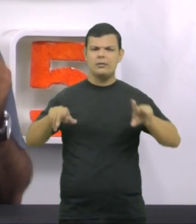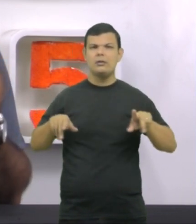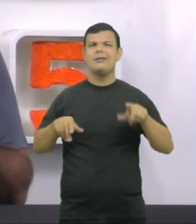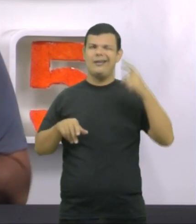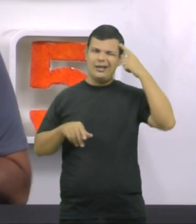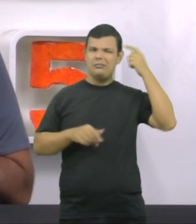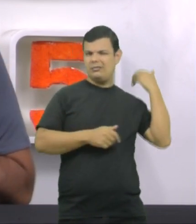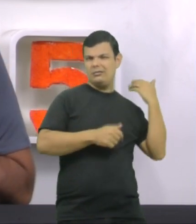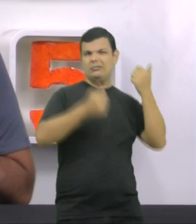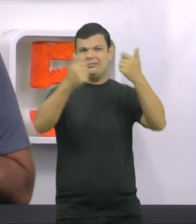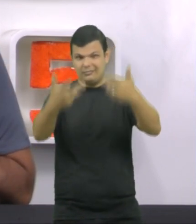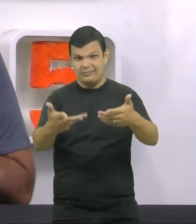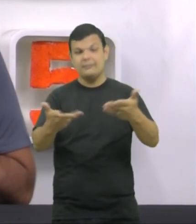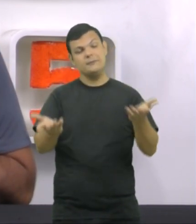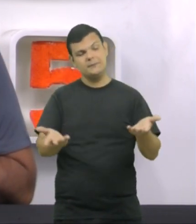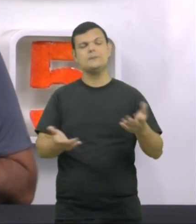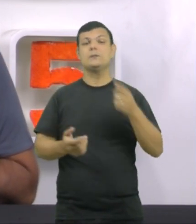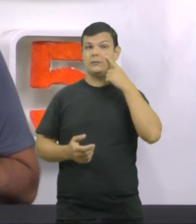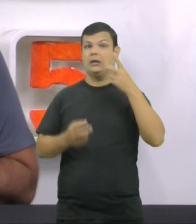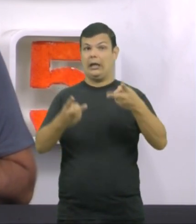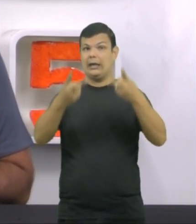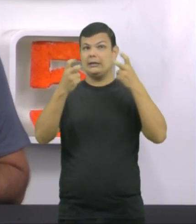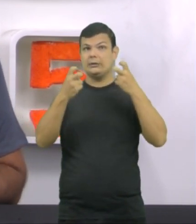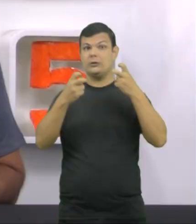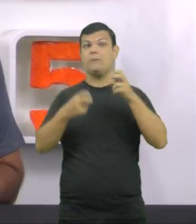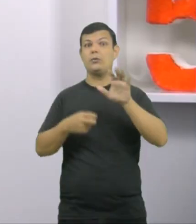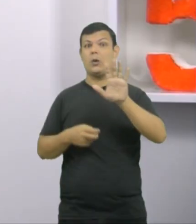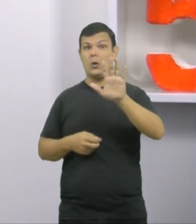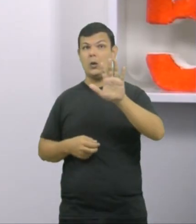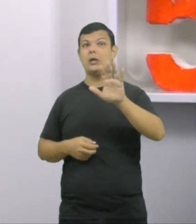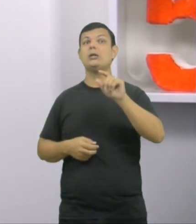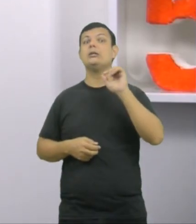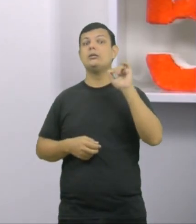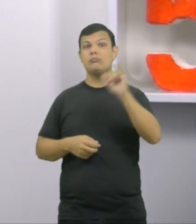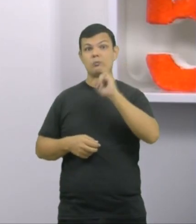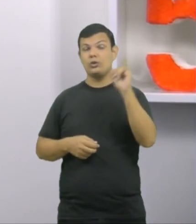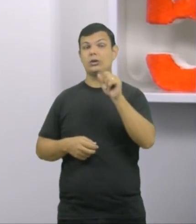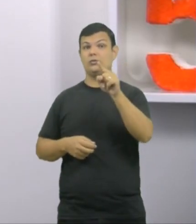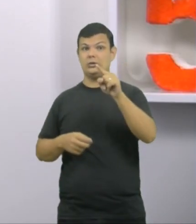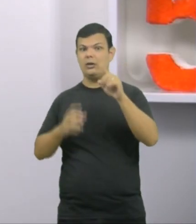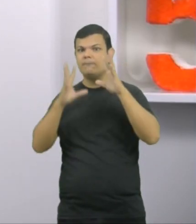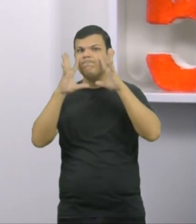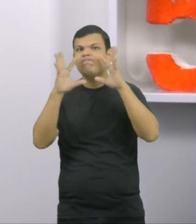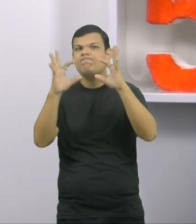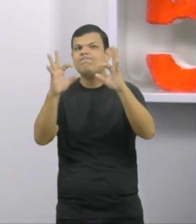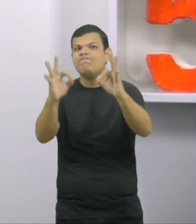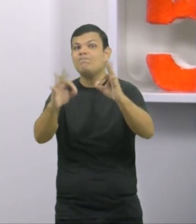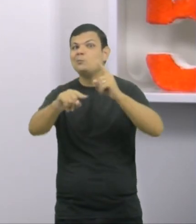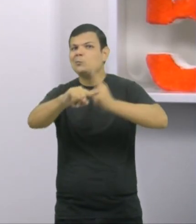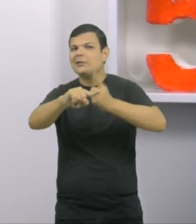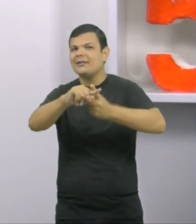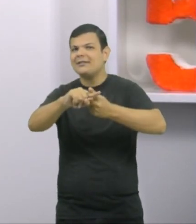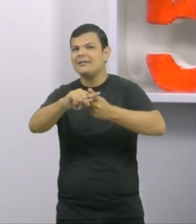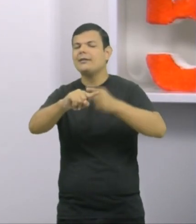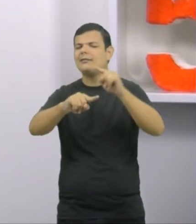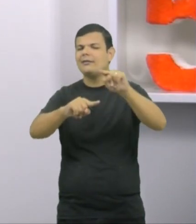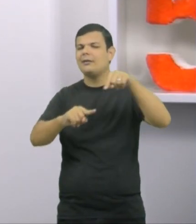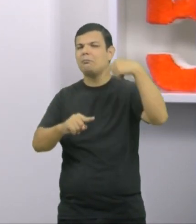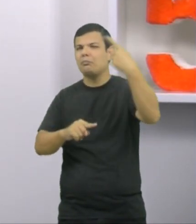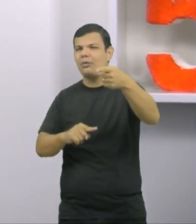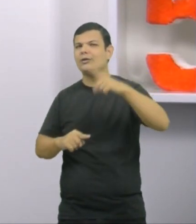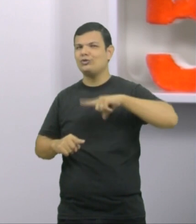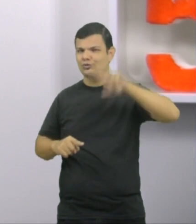nós trouxemos hoje também, claro, é um texto narrativo. Eu quero que você preste bastante atenção para que você possa identificar